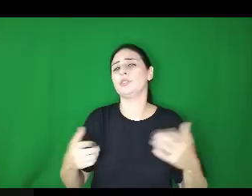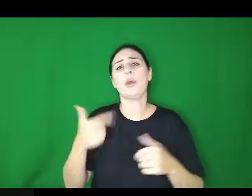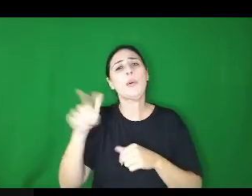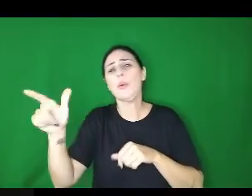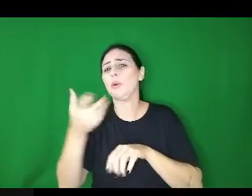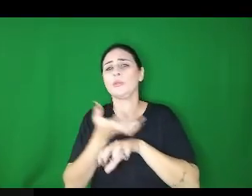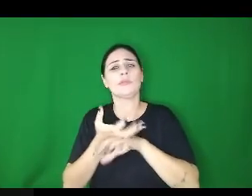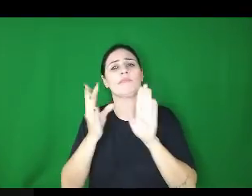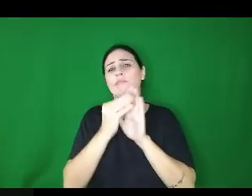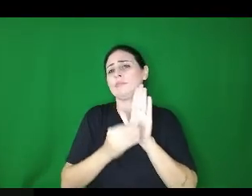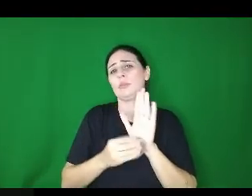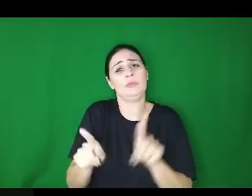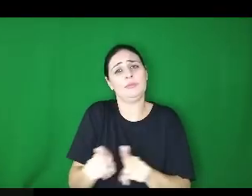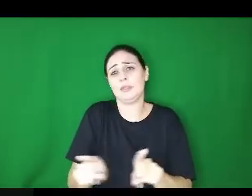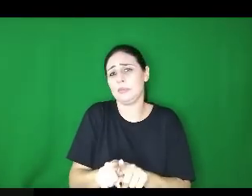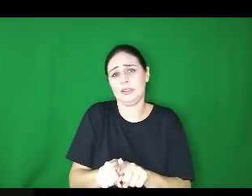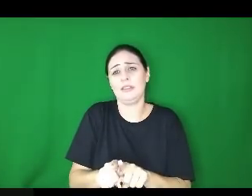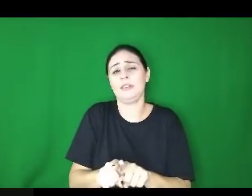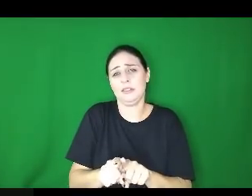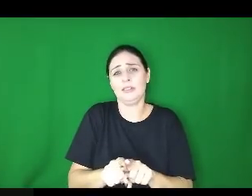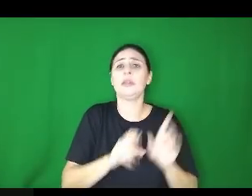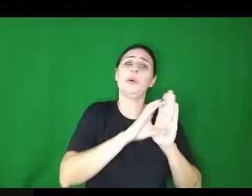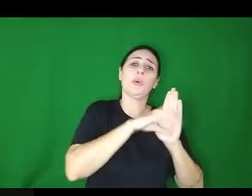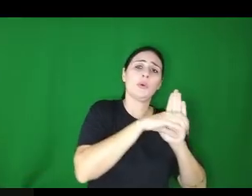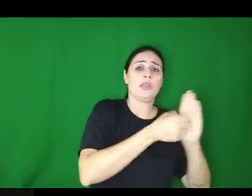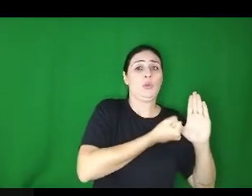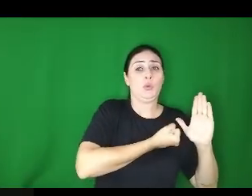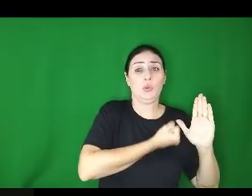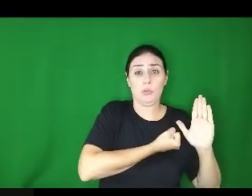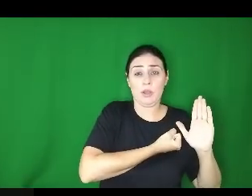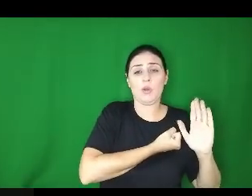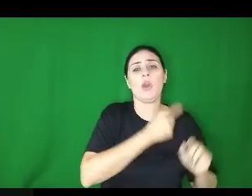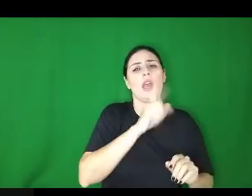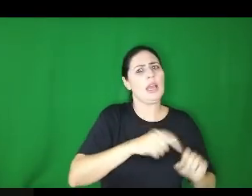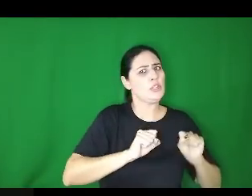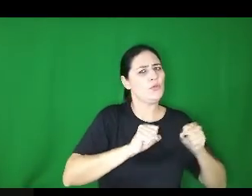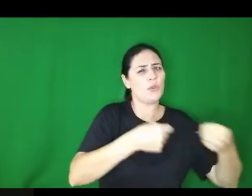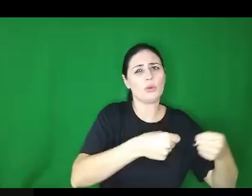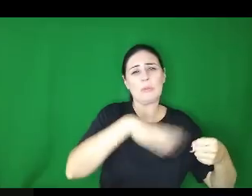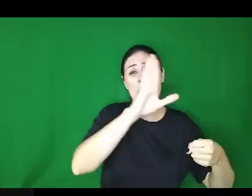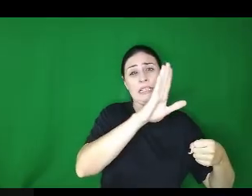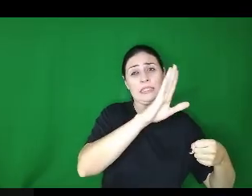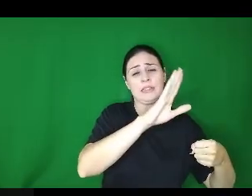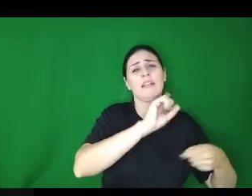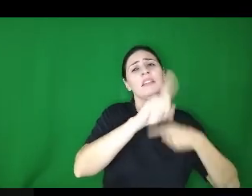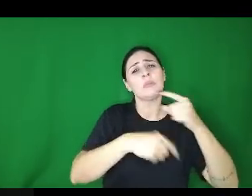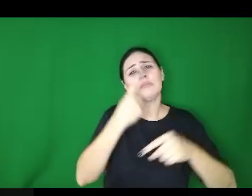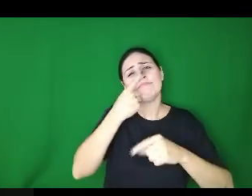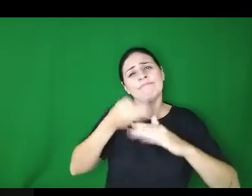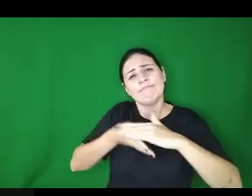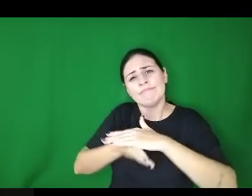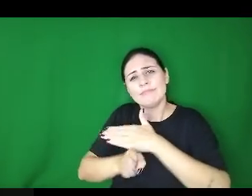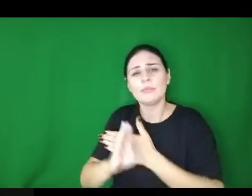ação. Tem um momento que a criança precisa ficar pensando na palavra parte por parte para poder ler e para poder escrever essa palavra. Mas quando